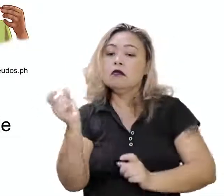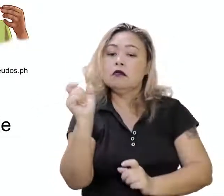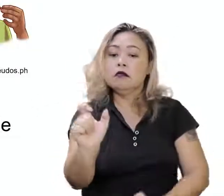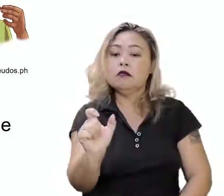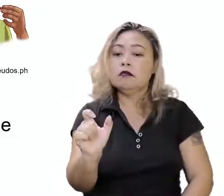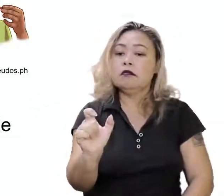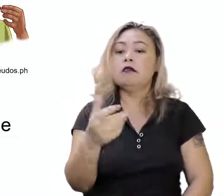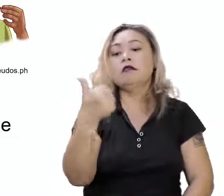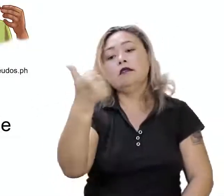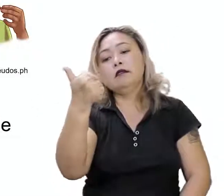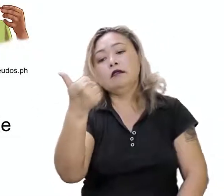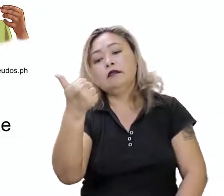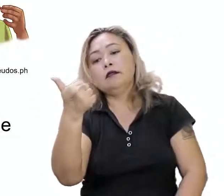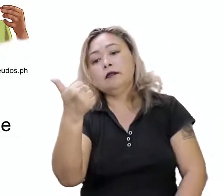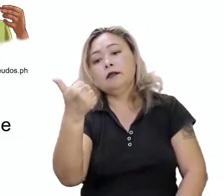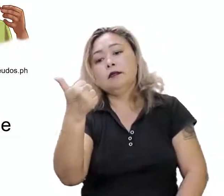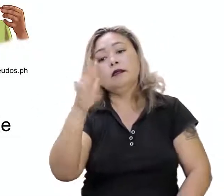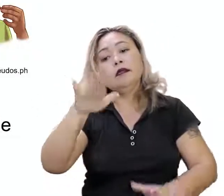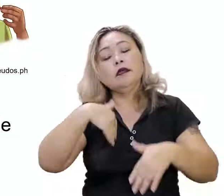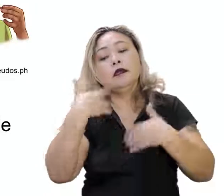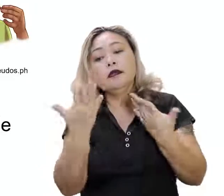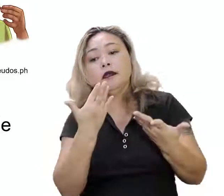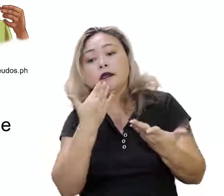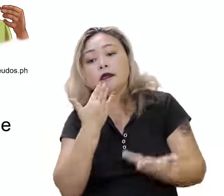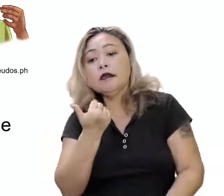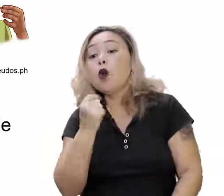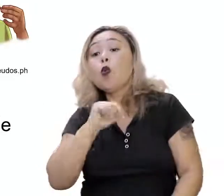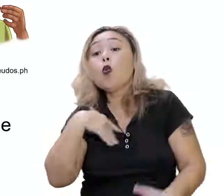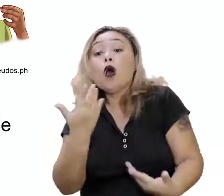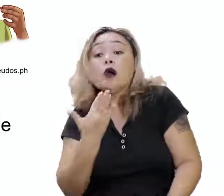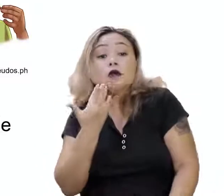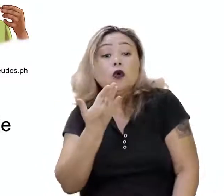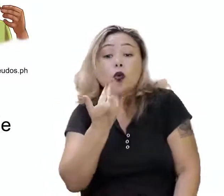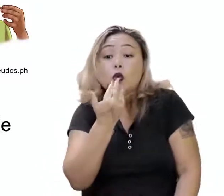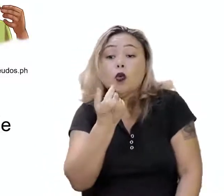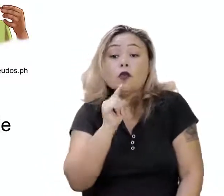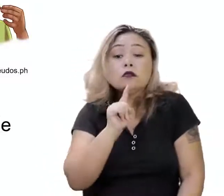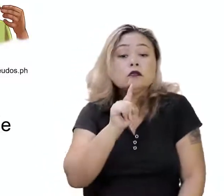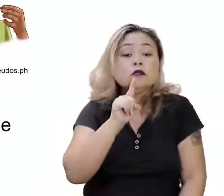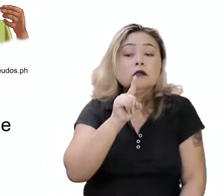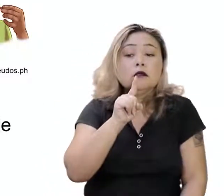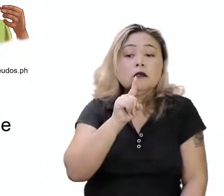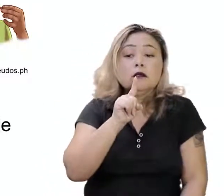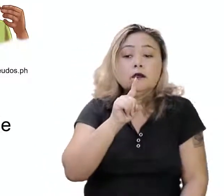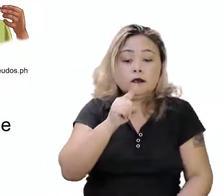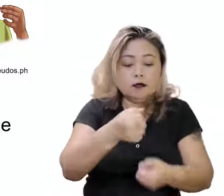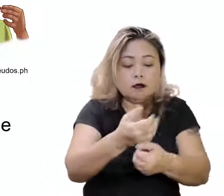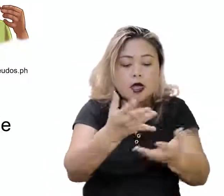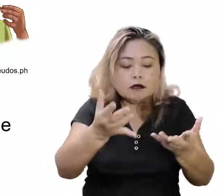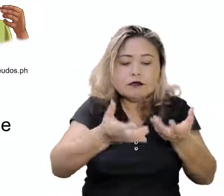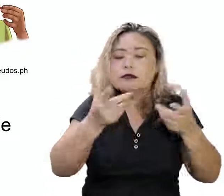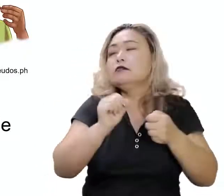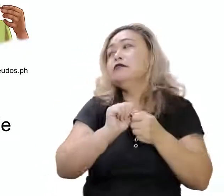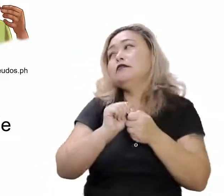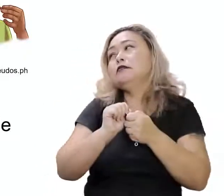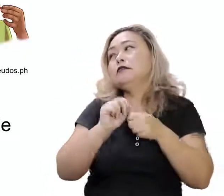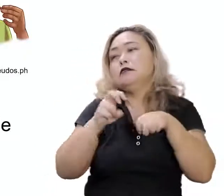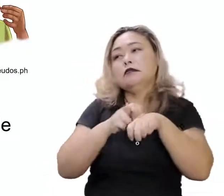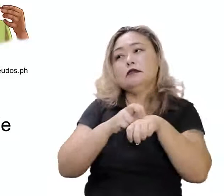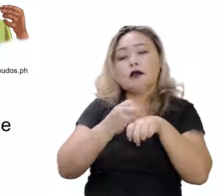um consumidor primário. Quando eu sou um consumidor primário? Quando a gente pega aquele prato de salada, né,